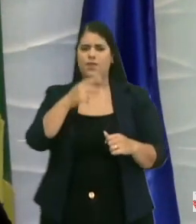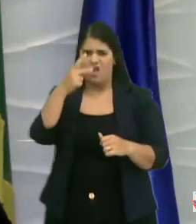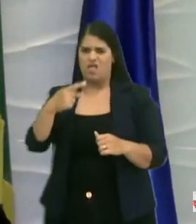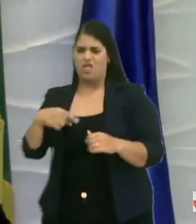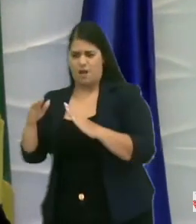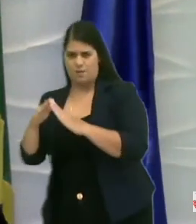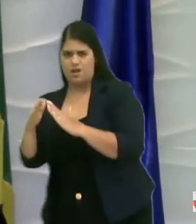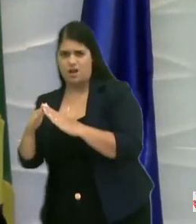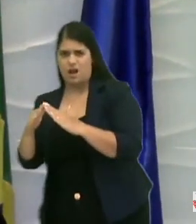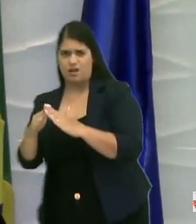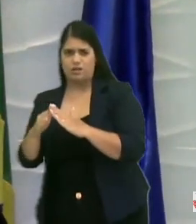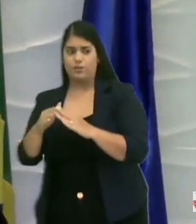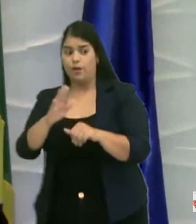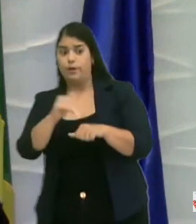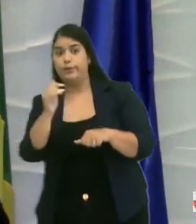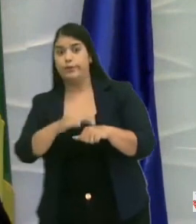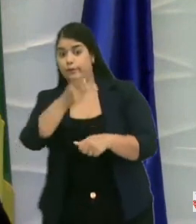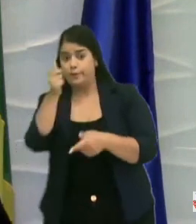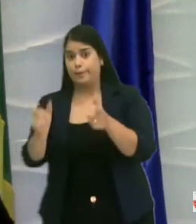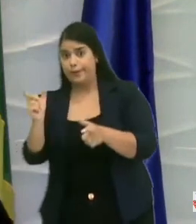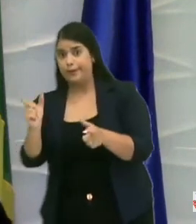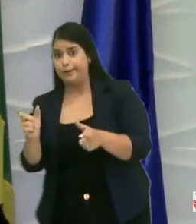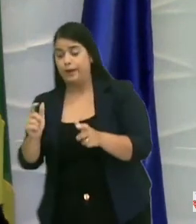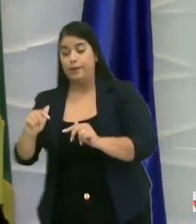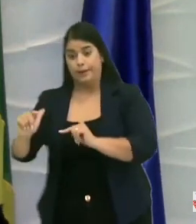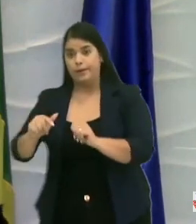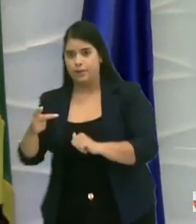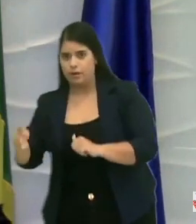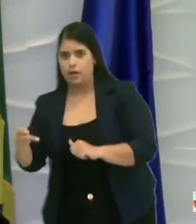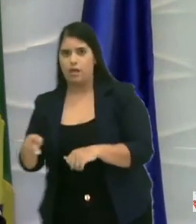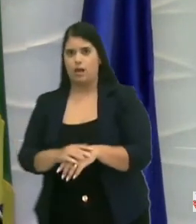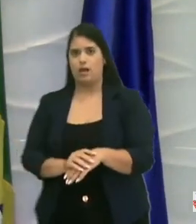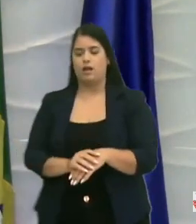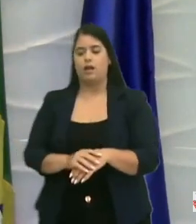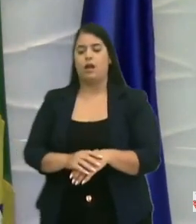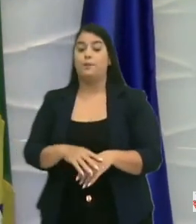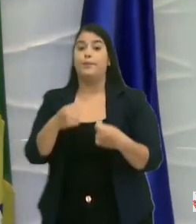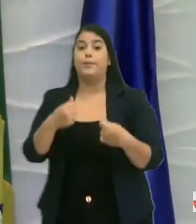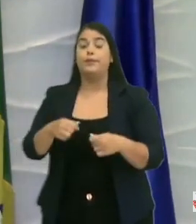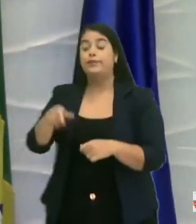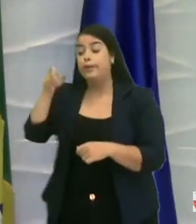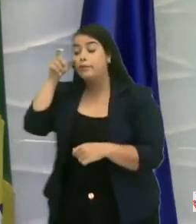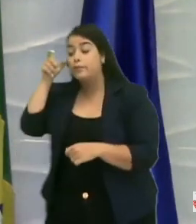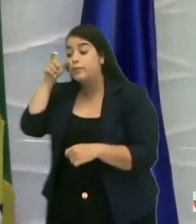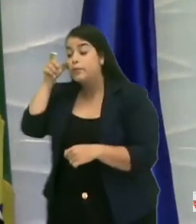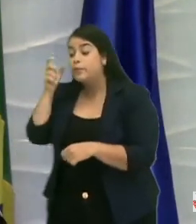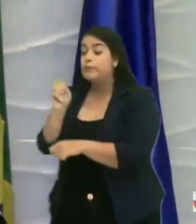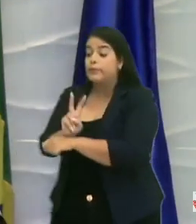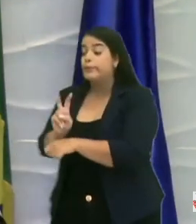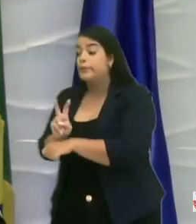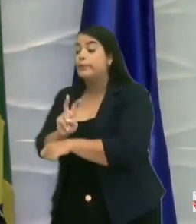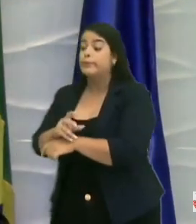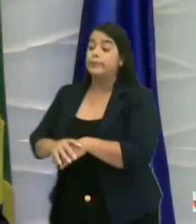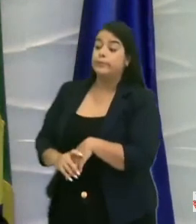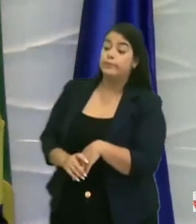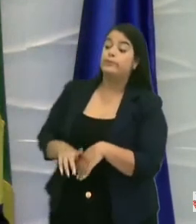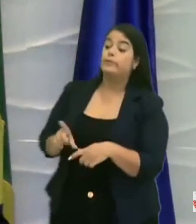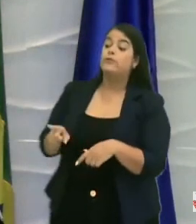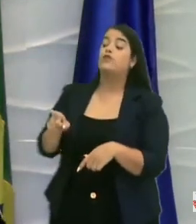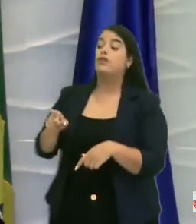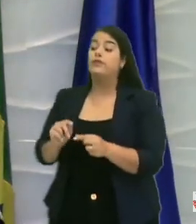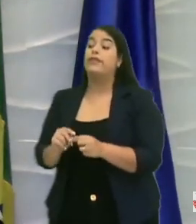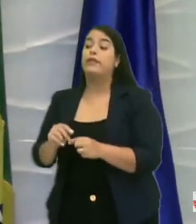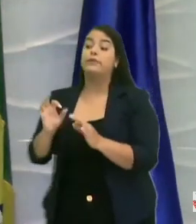ver se o prefeito está fazendo bem feito? Não é diferente do município, do prefeito fazer. Não é nem o prefeito,